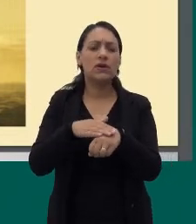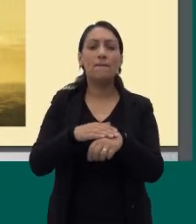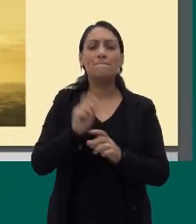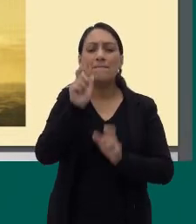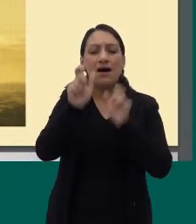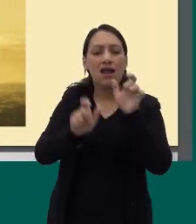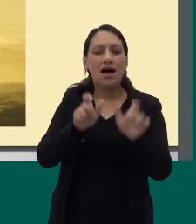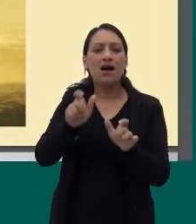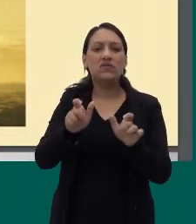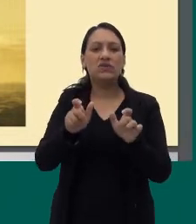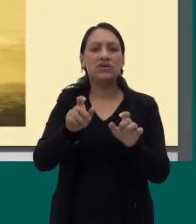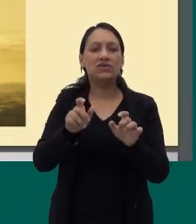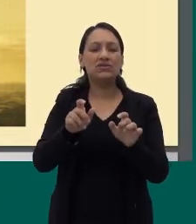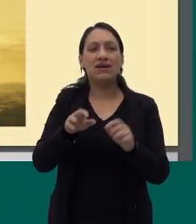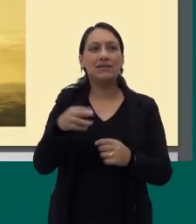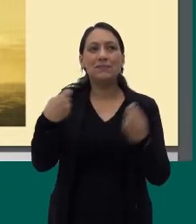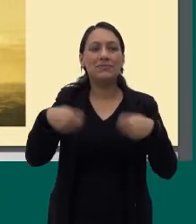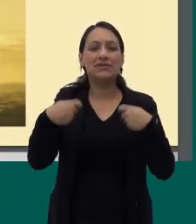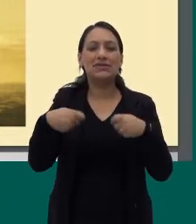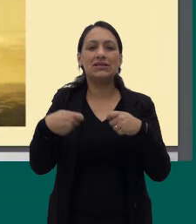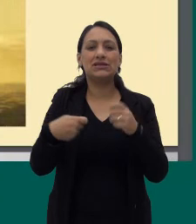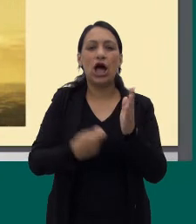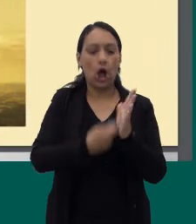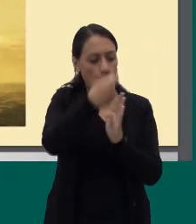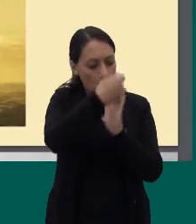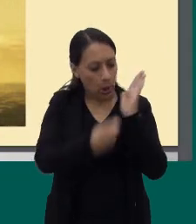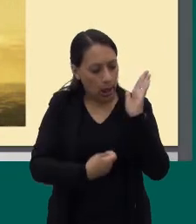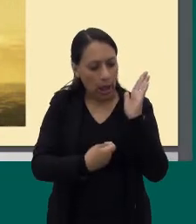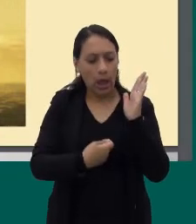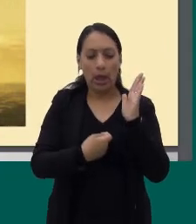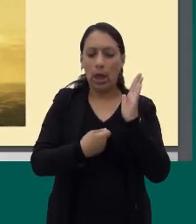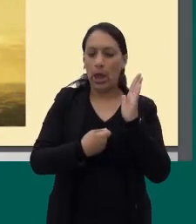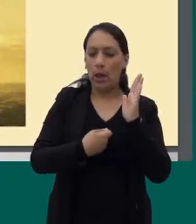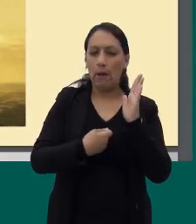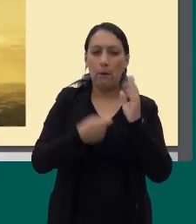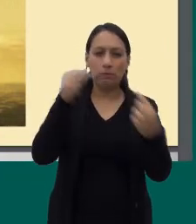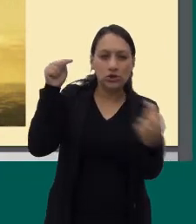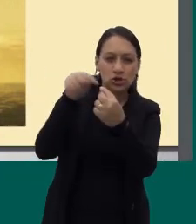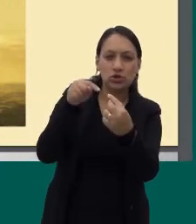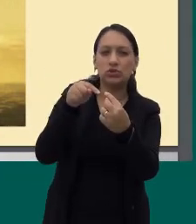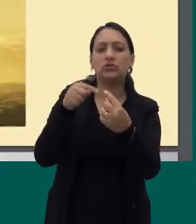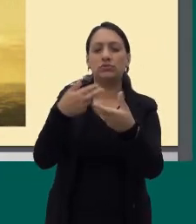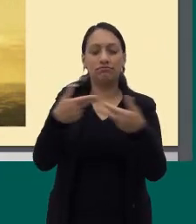sem nenhum roteiro, sem nenhuma meta a cumprir. Um espaço a parar,